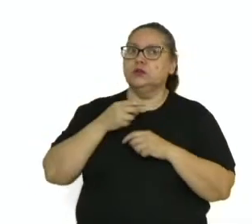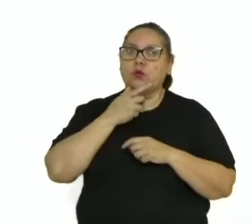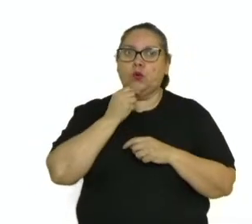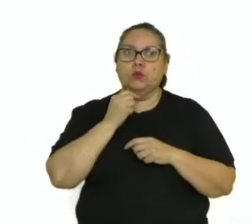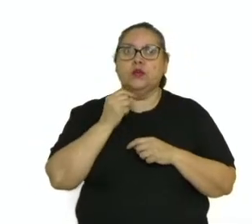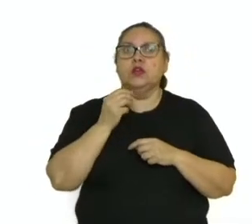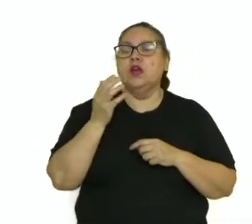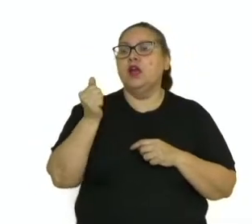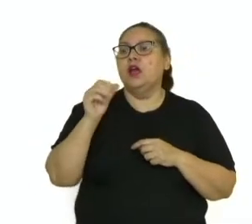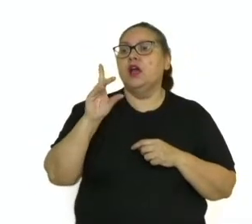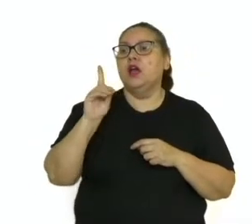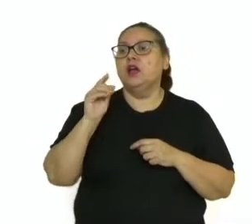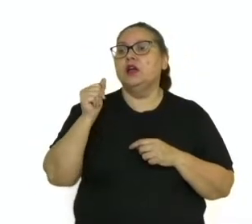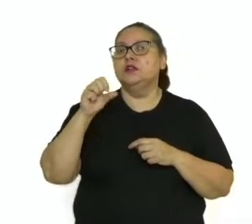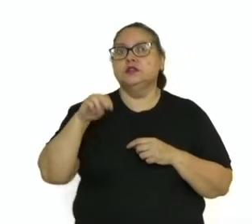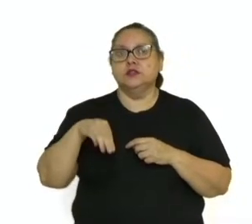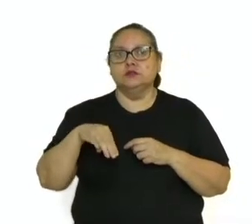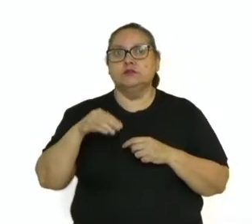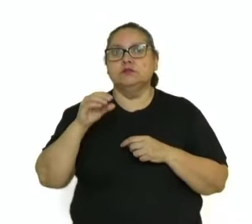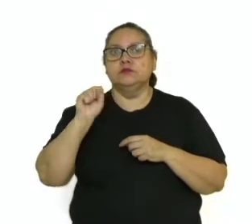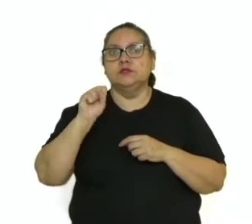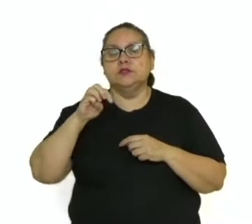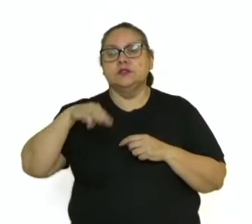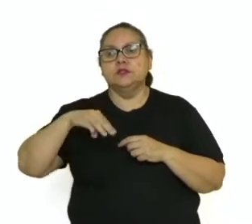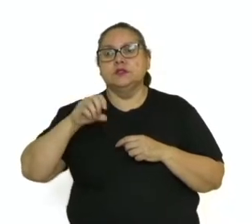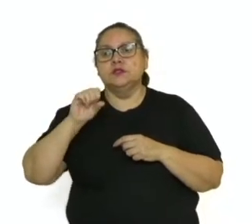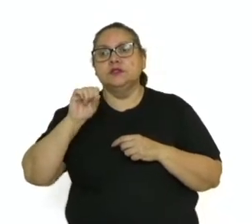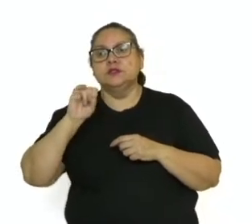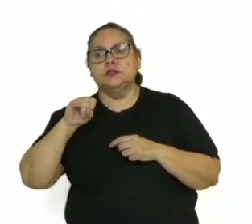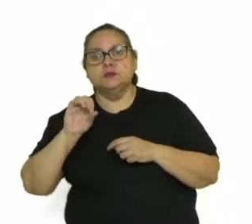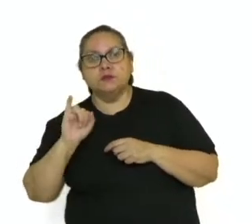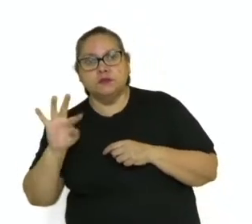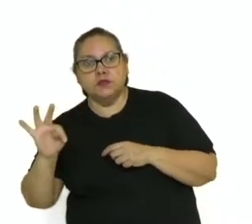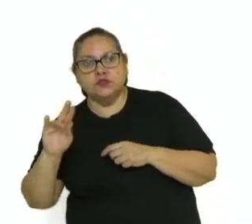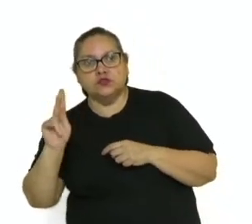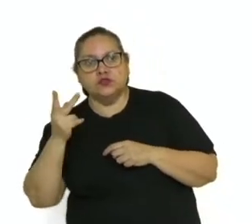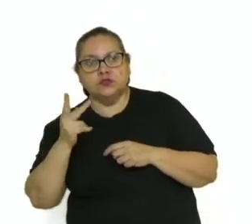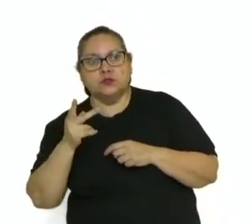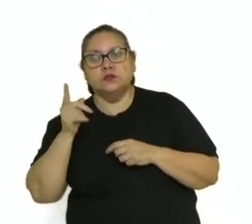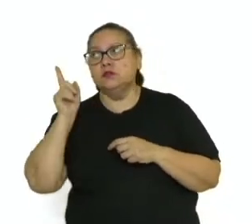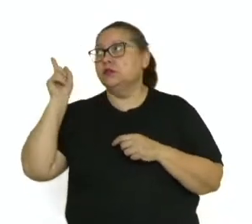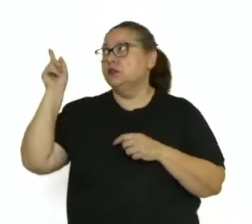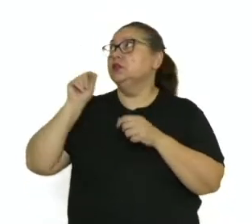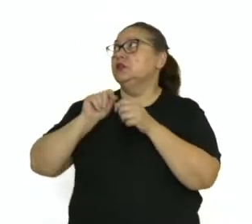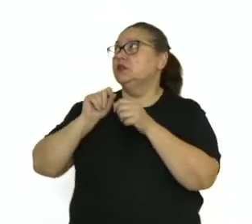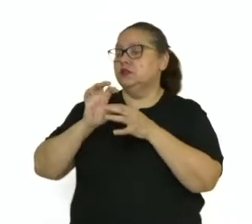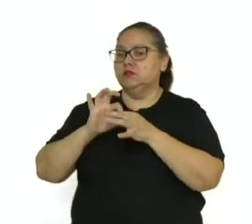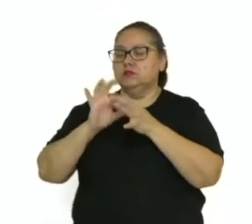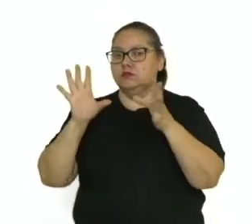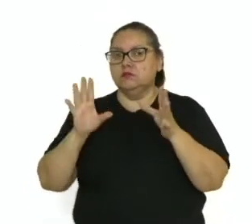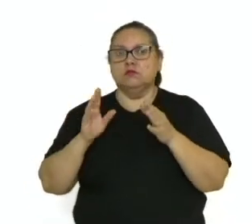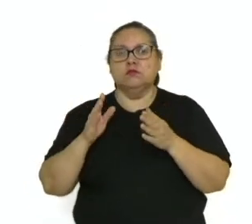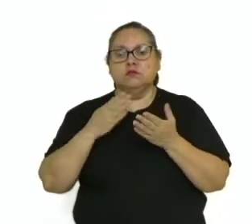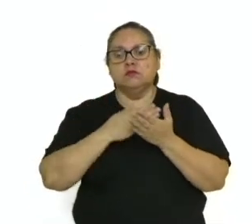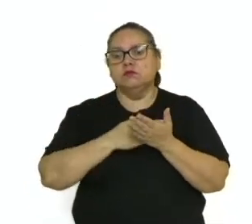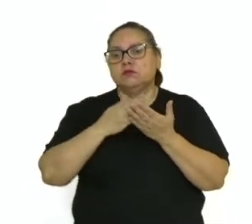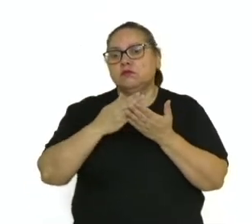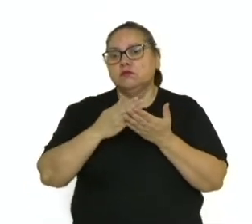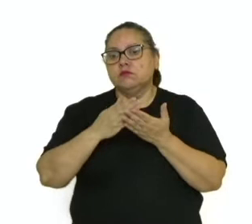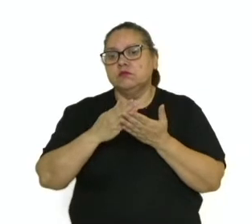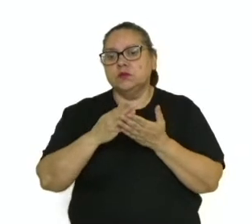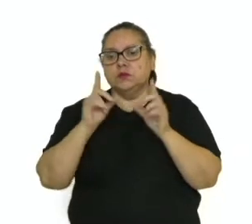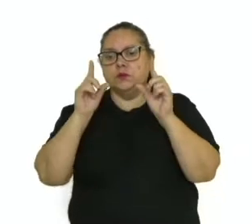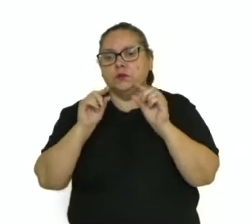modelo econômico predominante nesse período foi o liberalismo econômico, elaborado por Adam Smith e que preconizava a